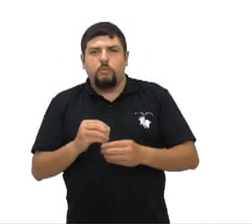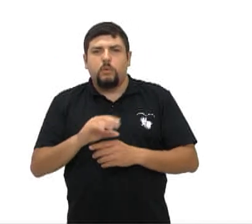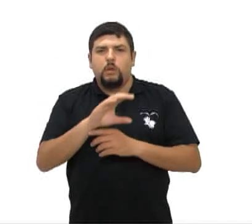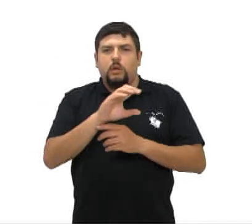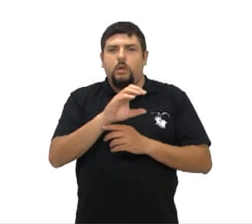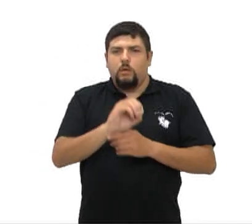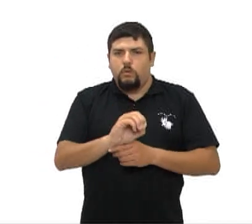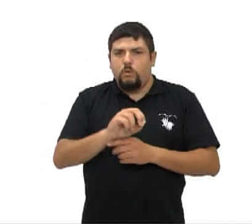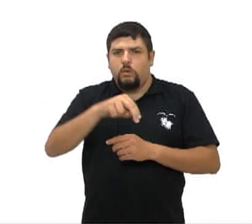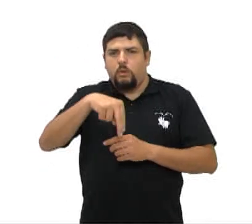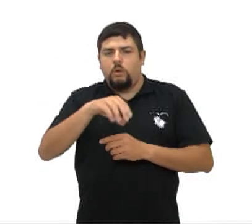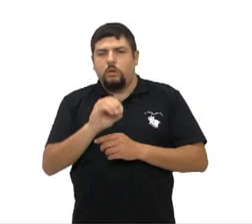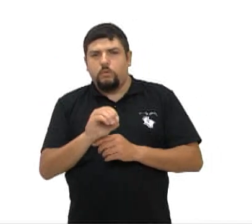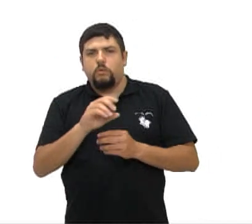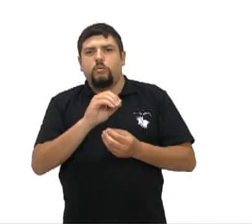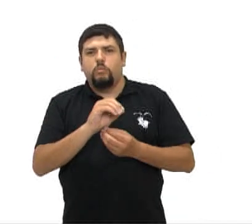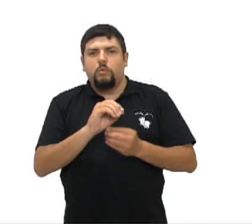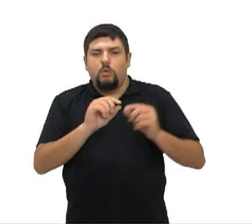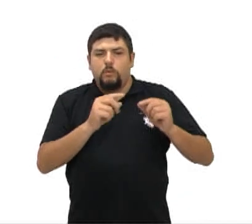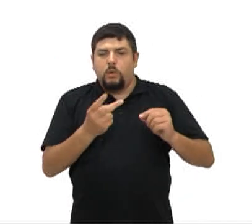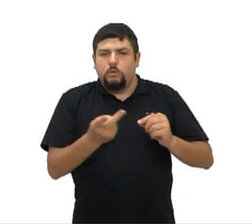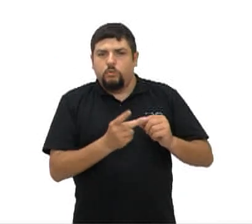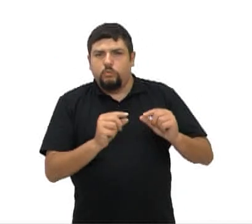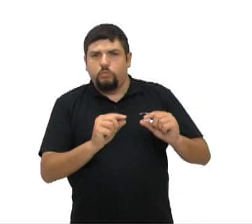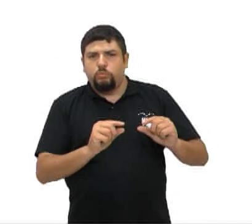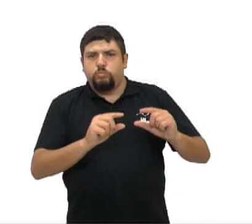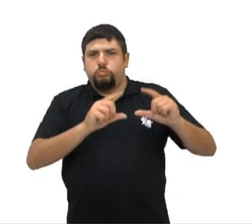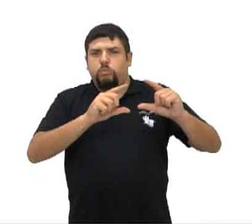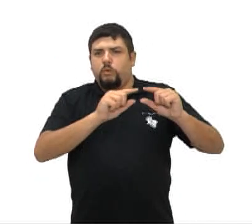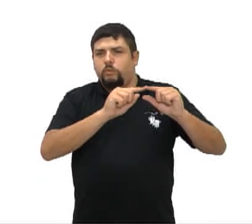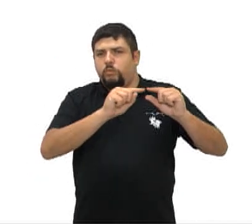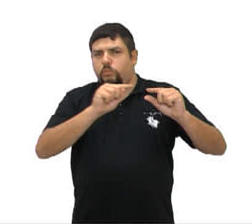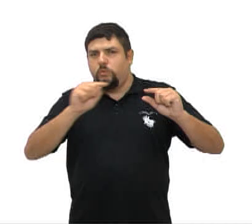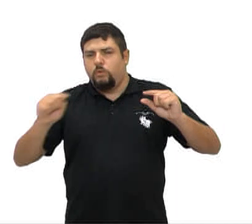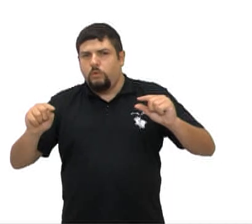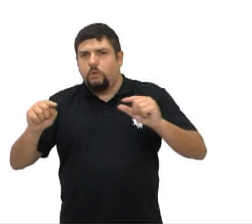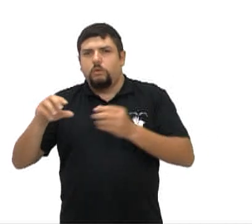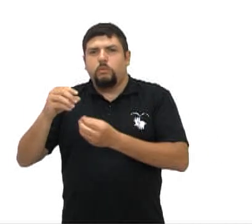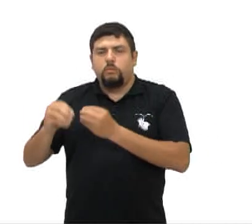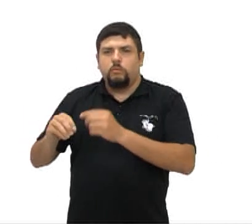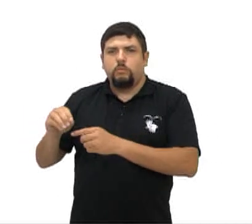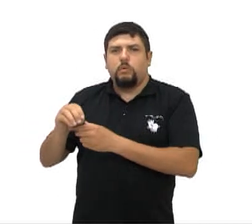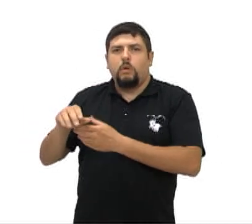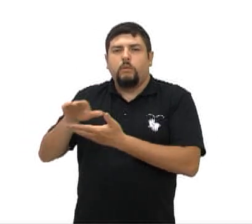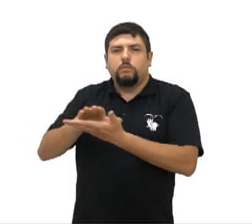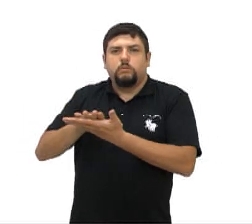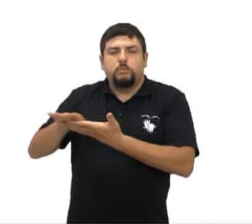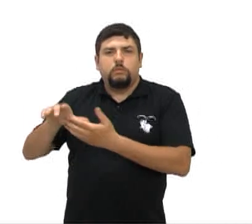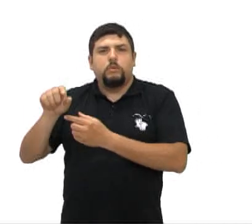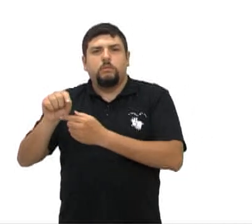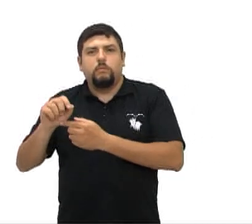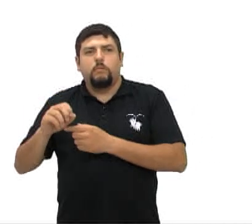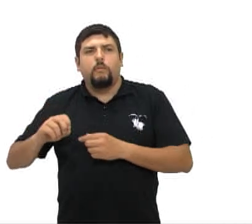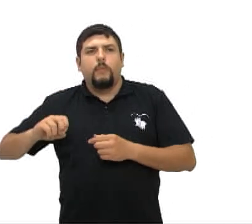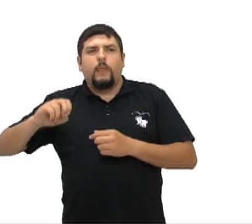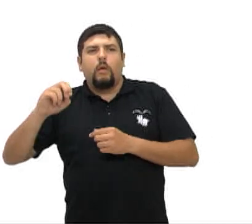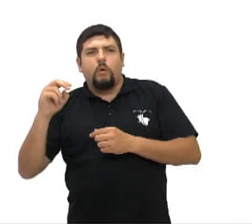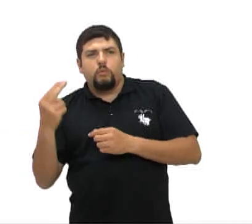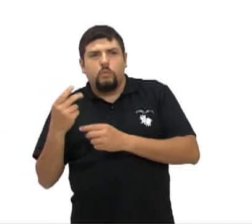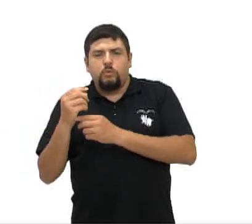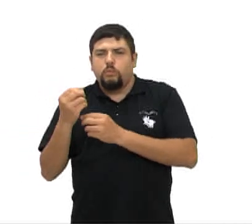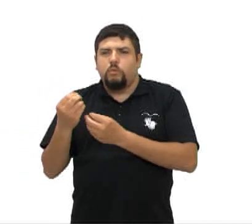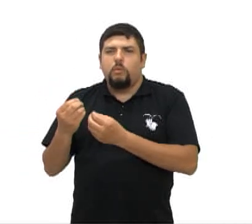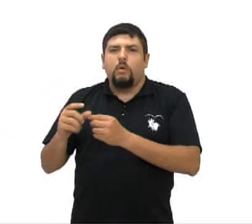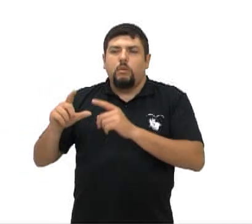NO. Aumentando a concentração desses, eu desloco no sentido de consumi-los. ou diminuir a concentração